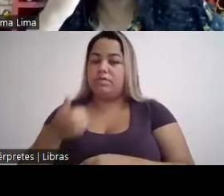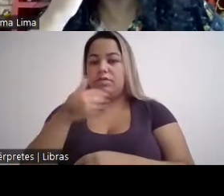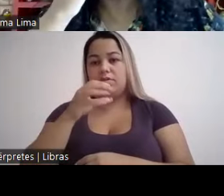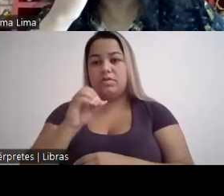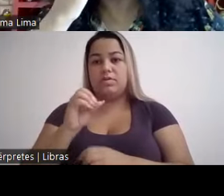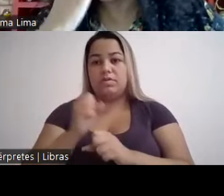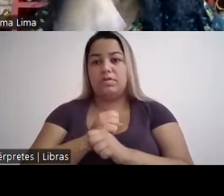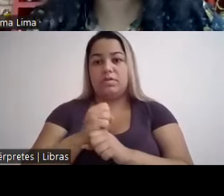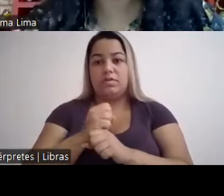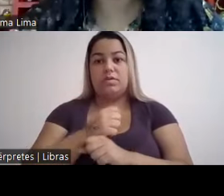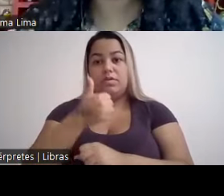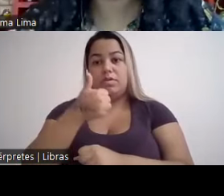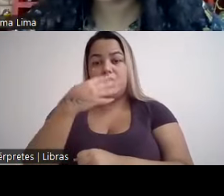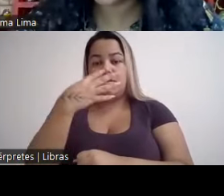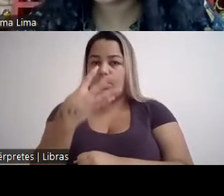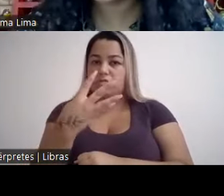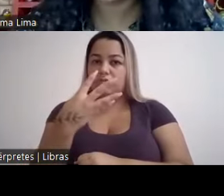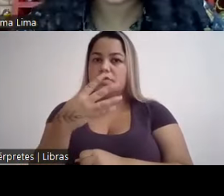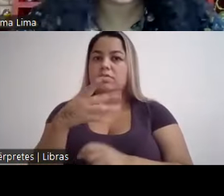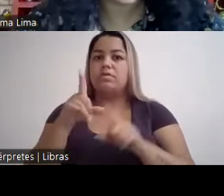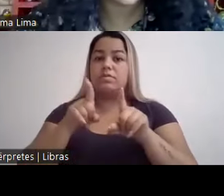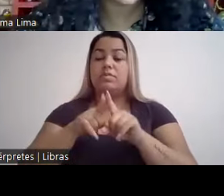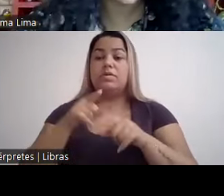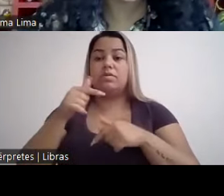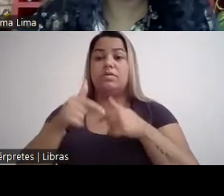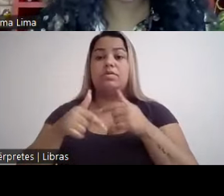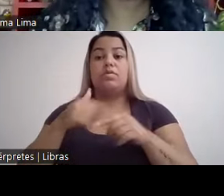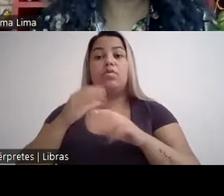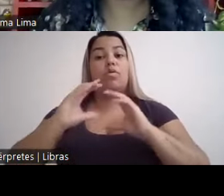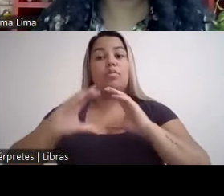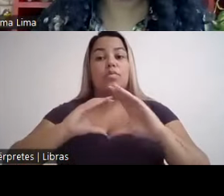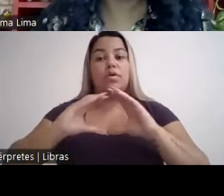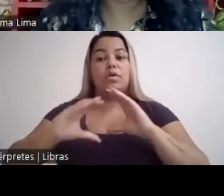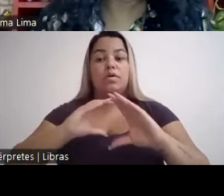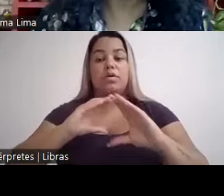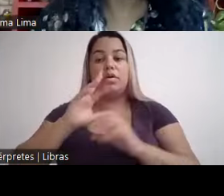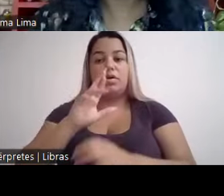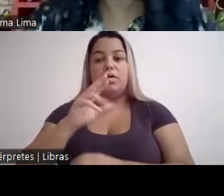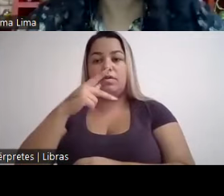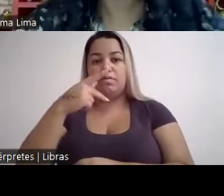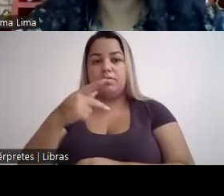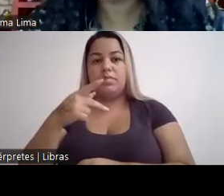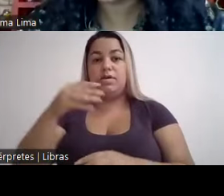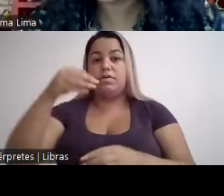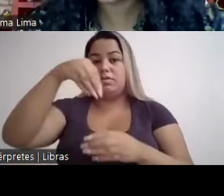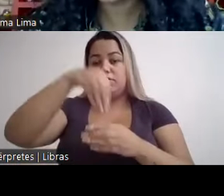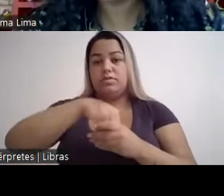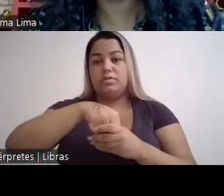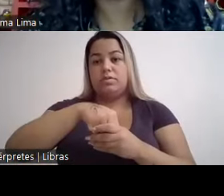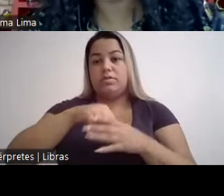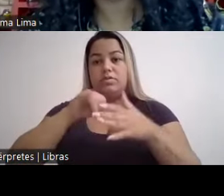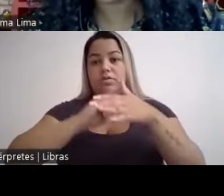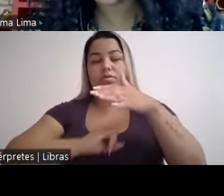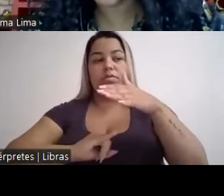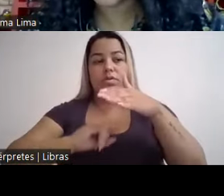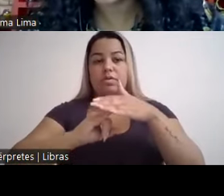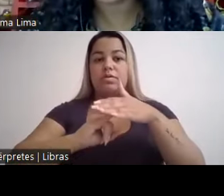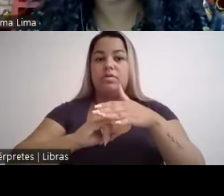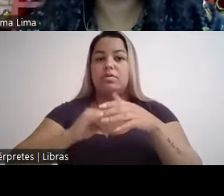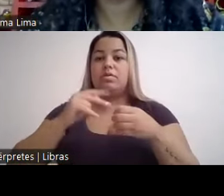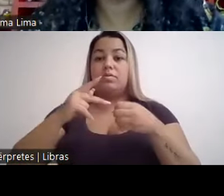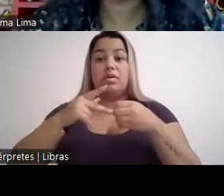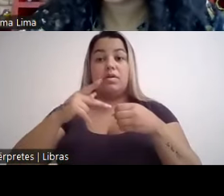total 14, eu atuei como comunicadora, como RP, dentro de uma instituição, a